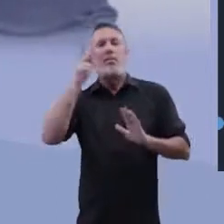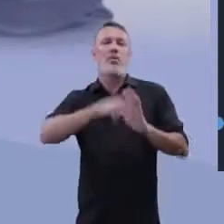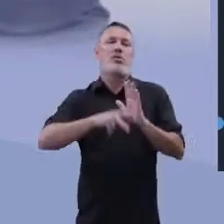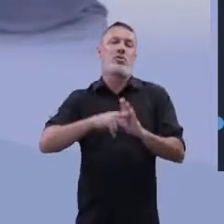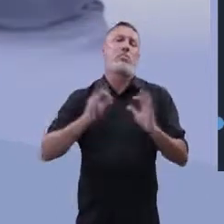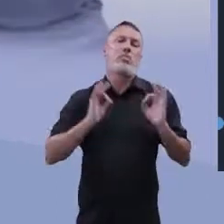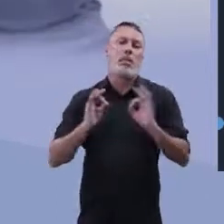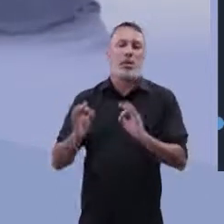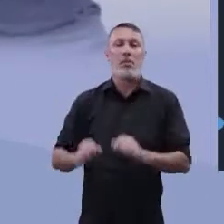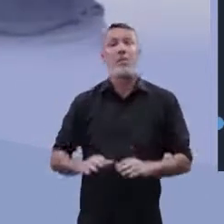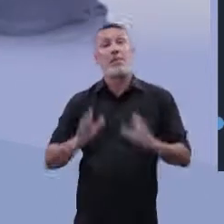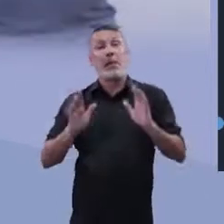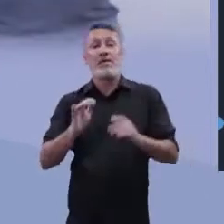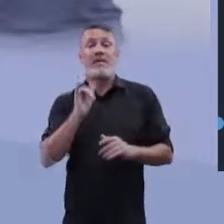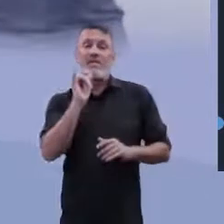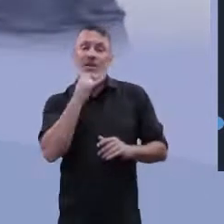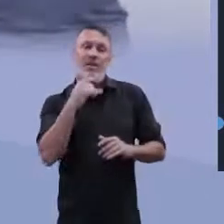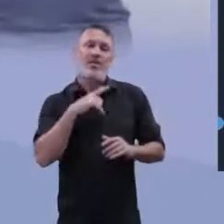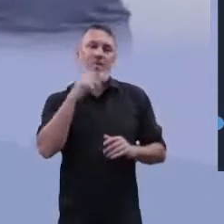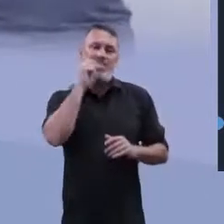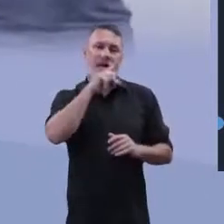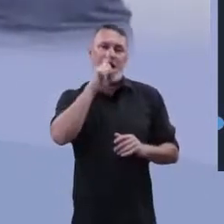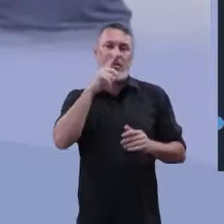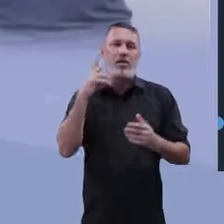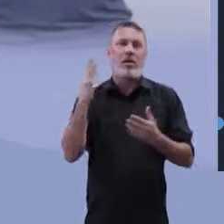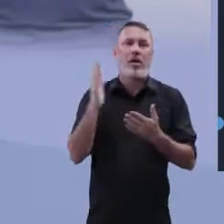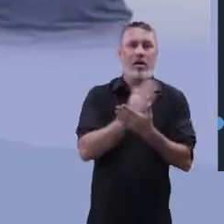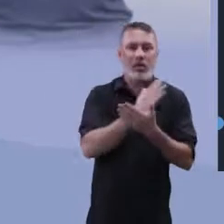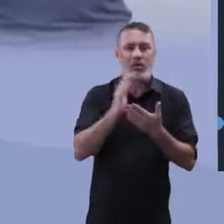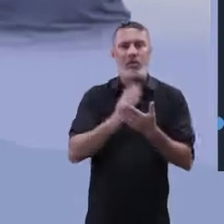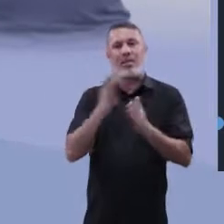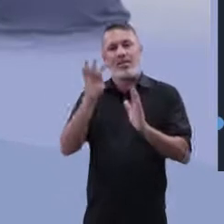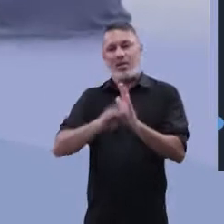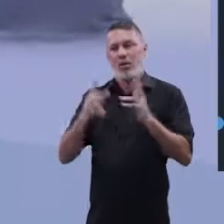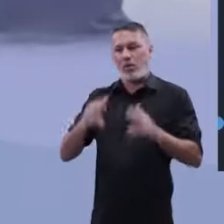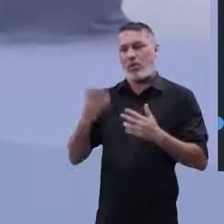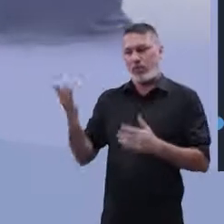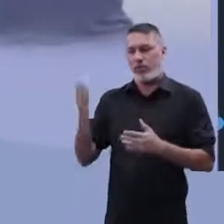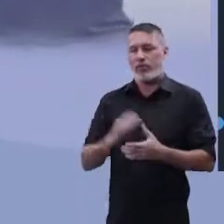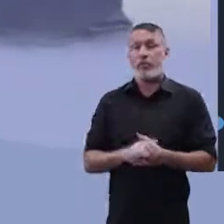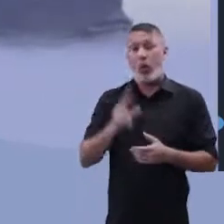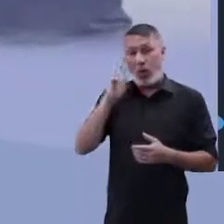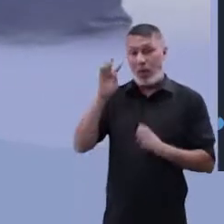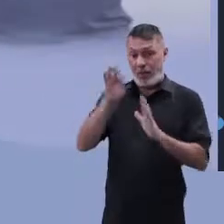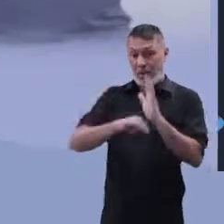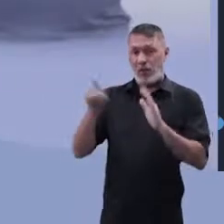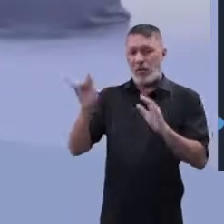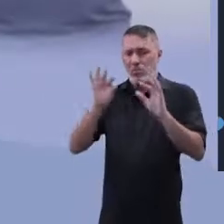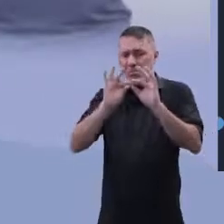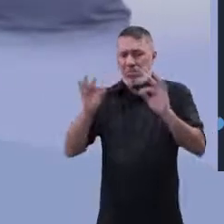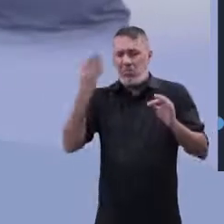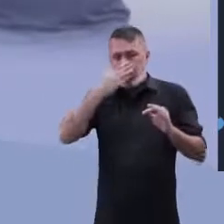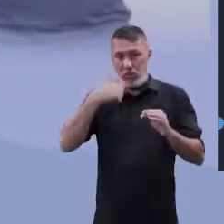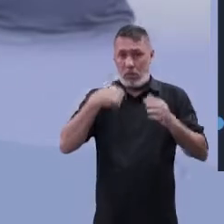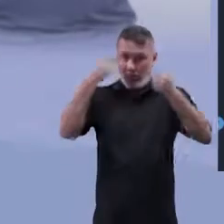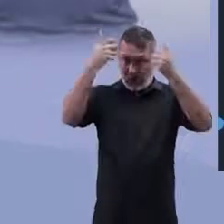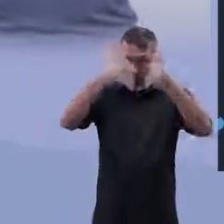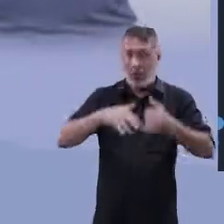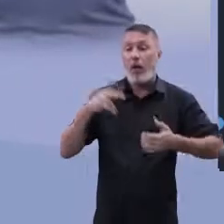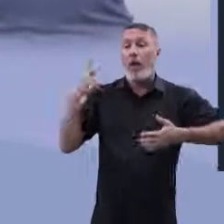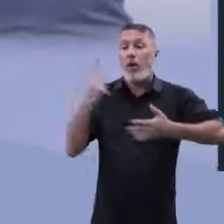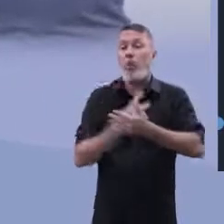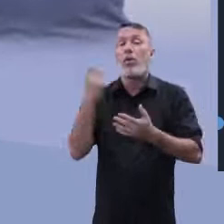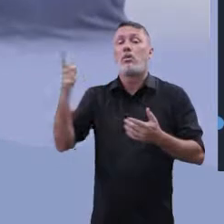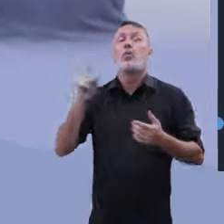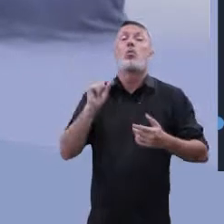ele sabe ter um projeto de texto. Mas infelizmente algumas falhas vão acontecer, como nesse texto aí. A letra está um pouquinho pequena, mas eu vou explicar para